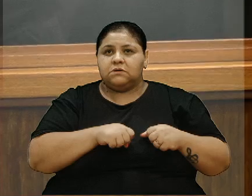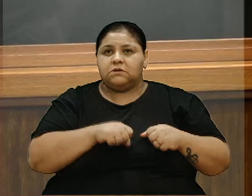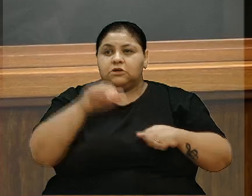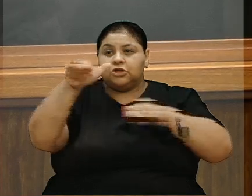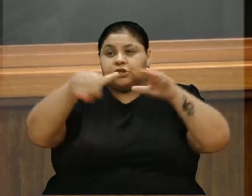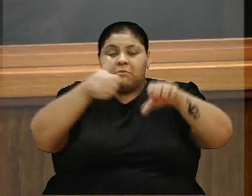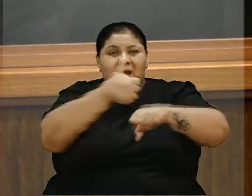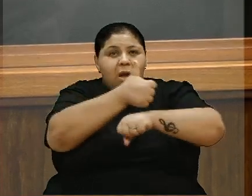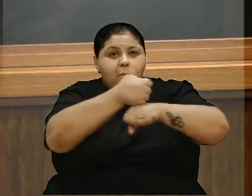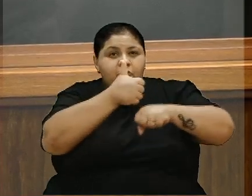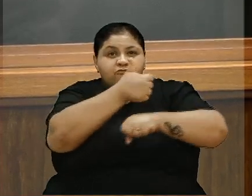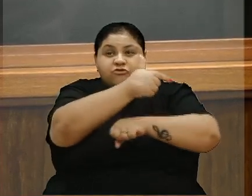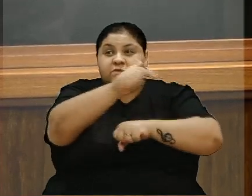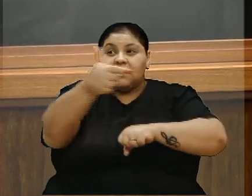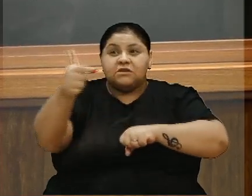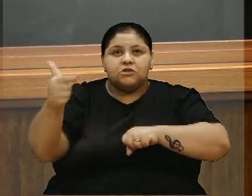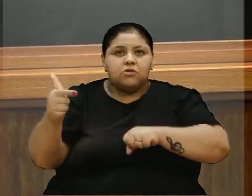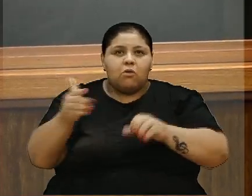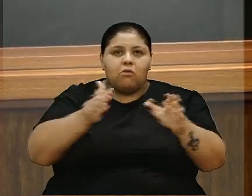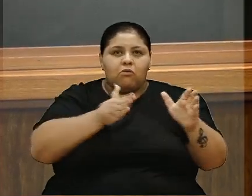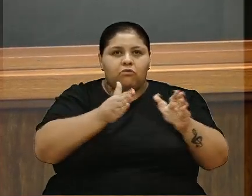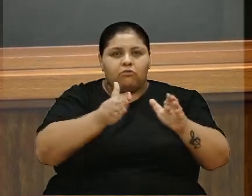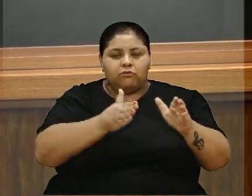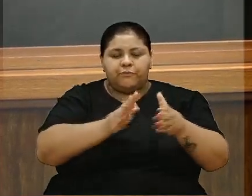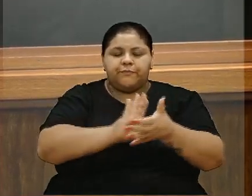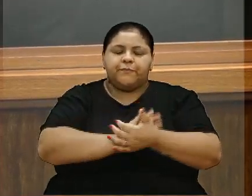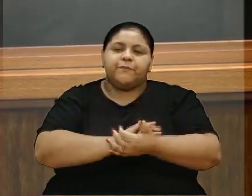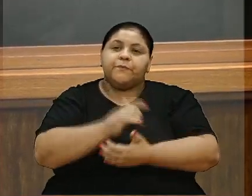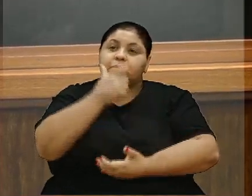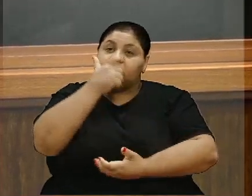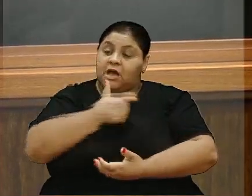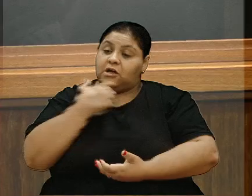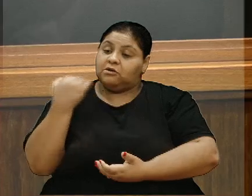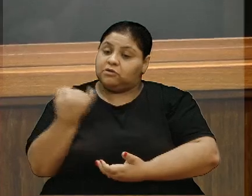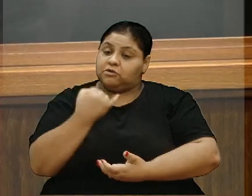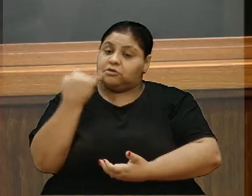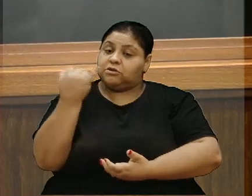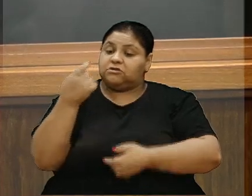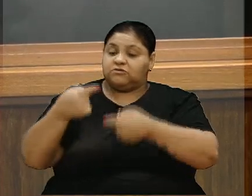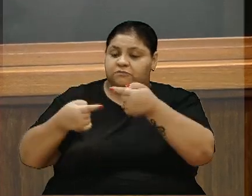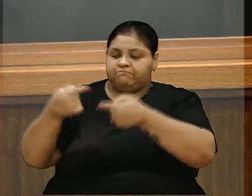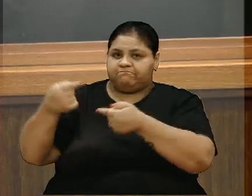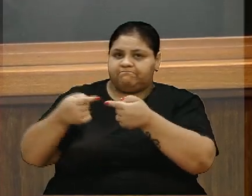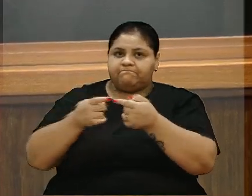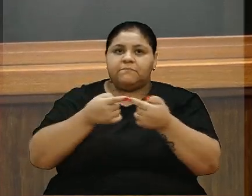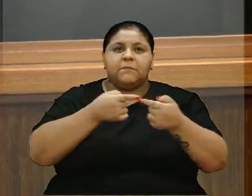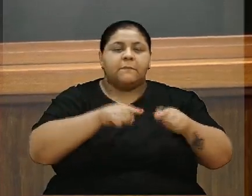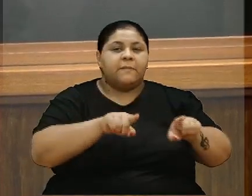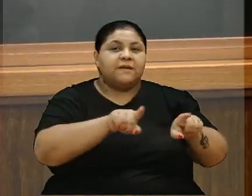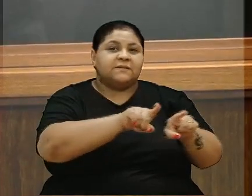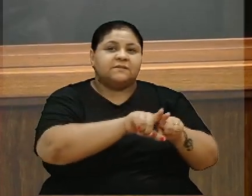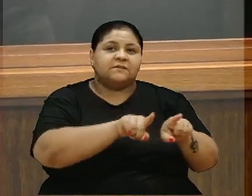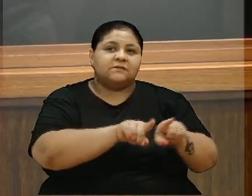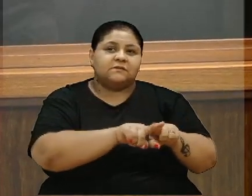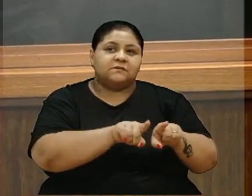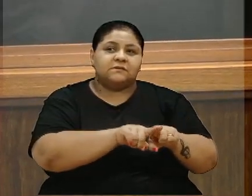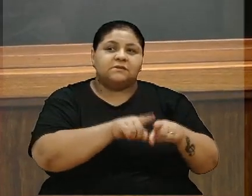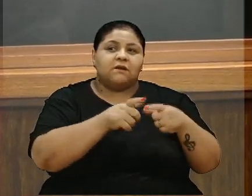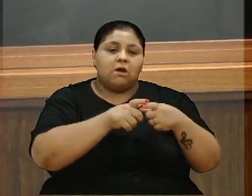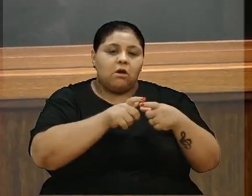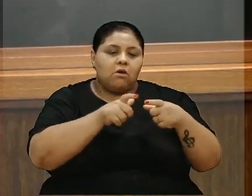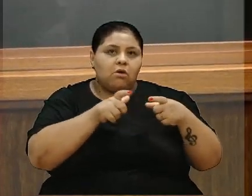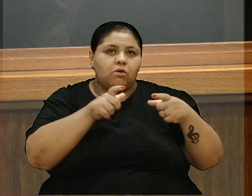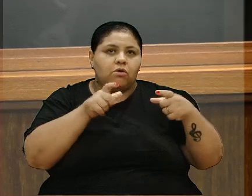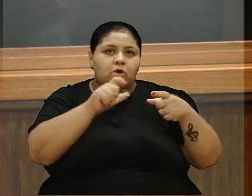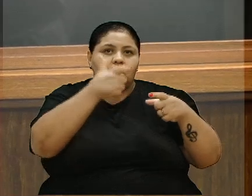outros momentos já vieram aqui. Então, nesse sentido, acho que é importante esse debate. Mas eu também ampliaria